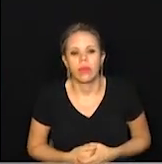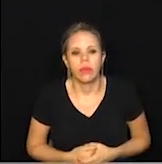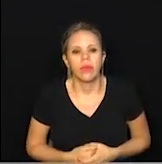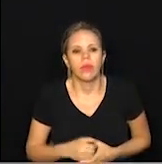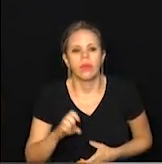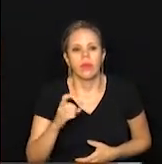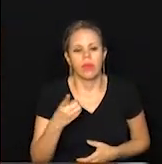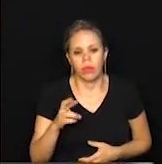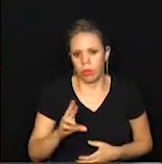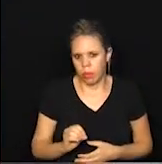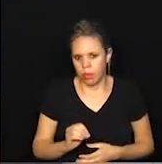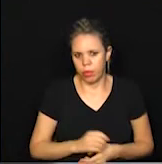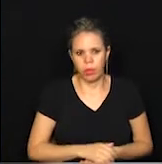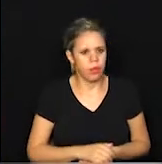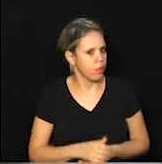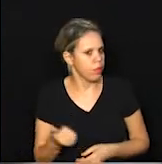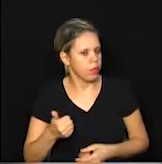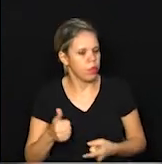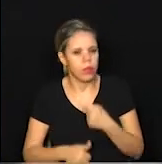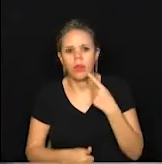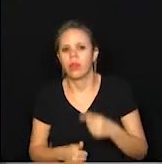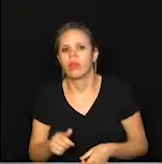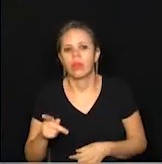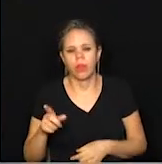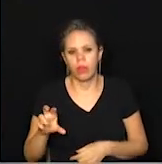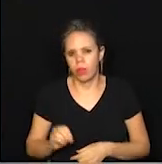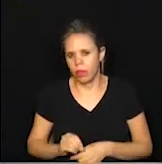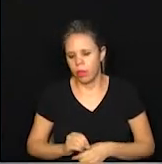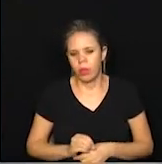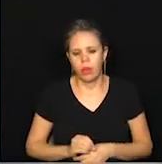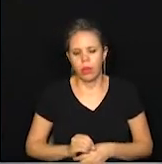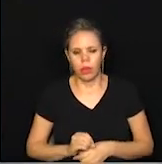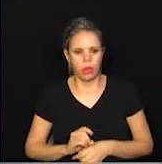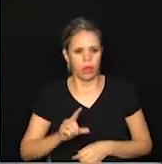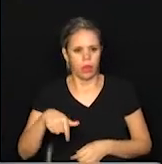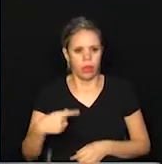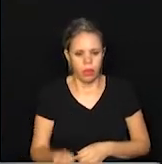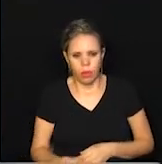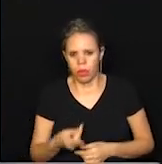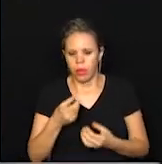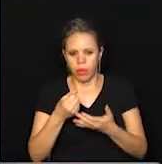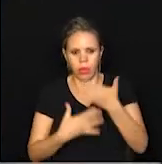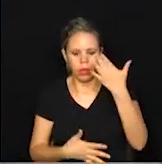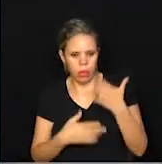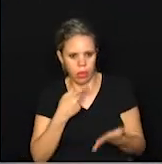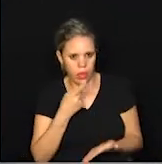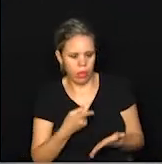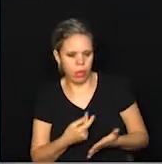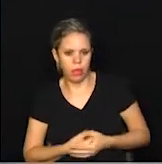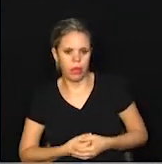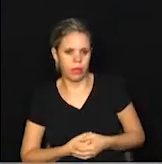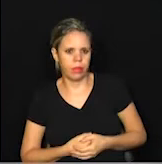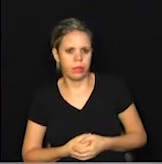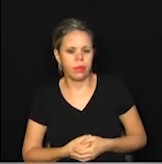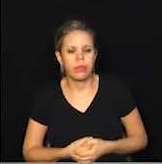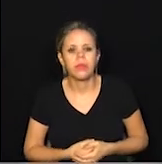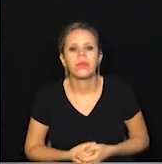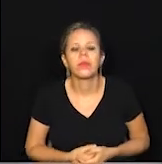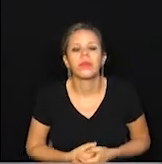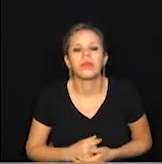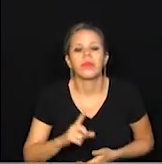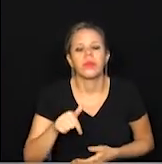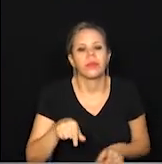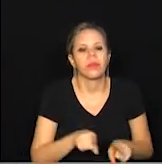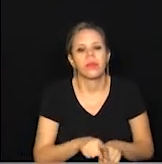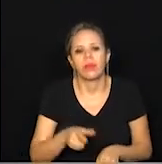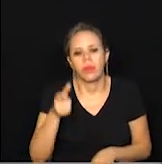Eduardo Antonelli. Então, primeiro, o Paulo Sabione, para fazer comentários, né? E depois nós